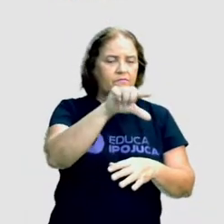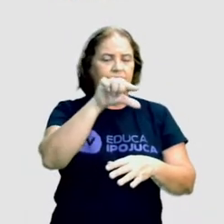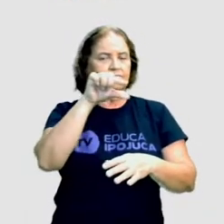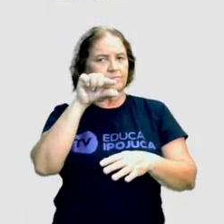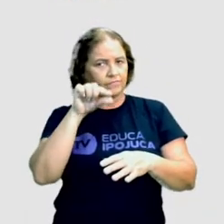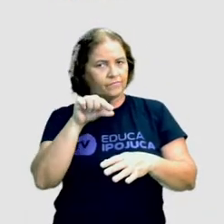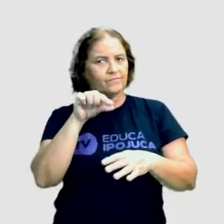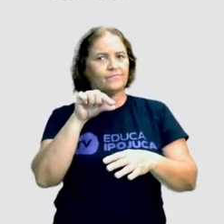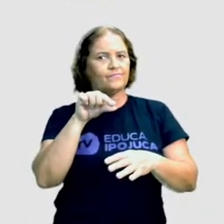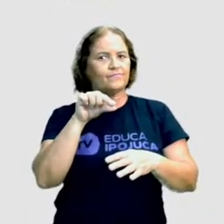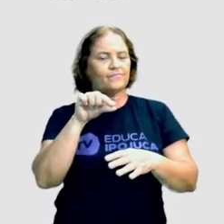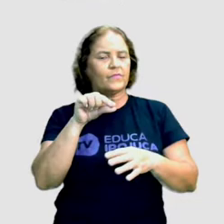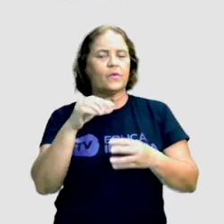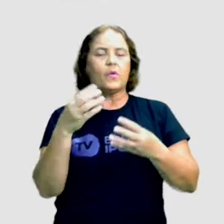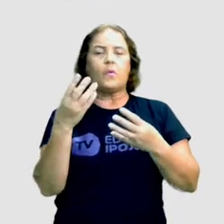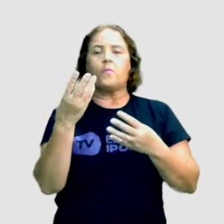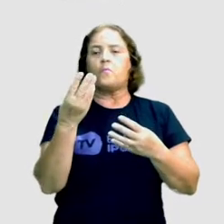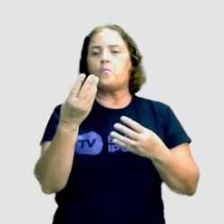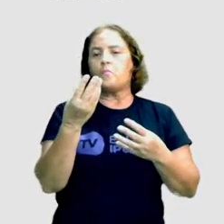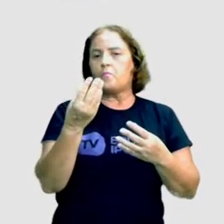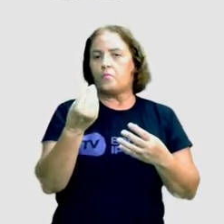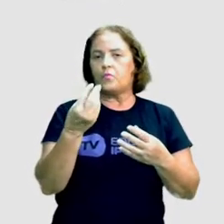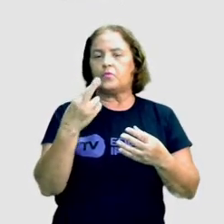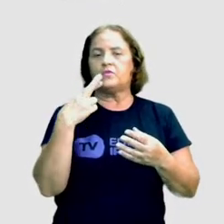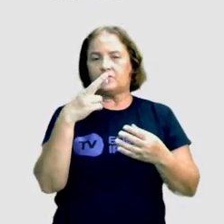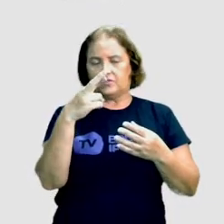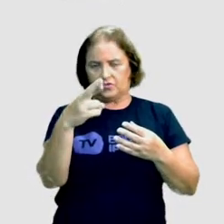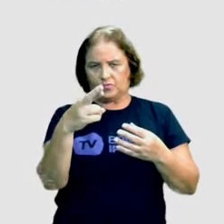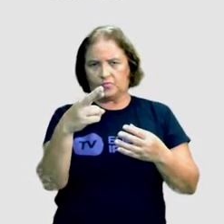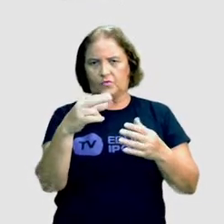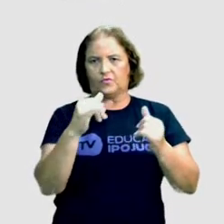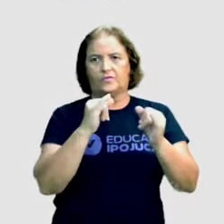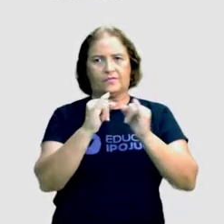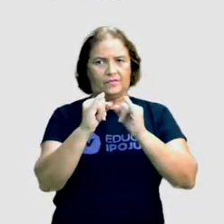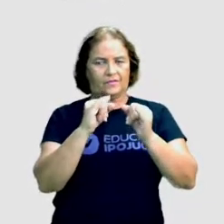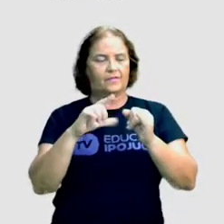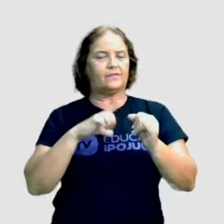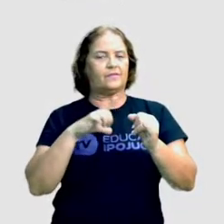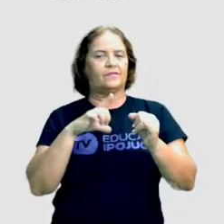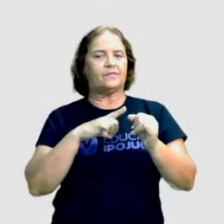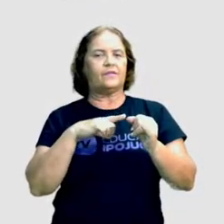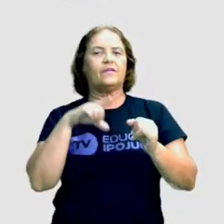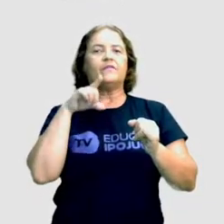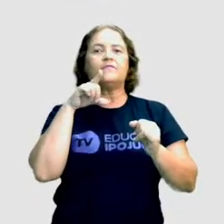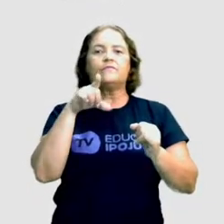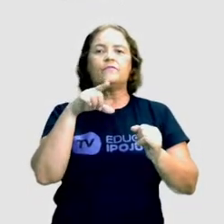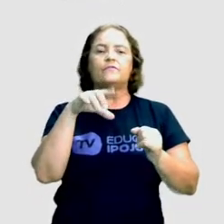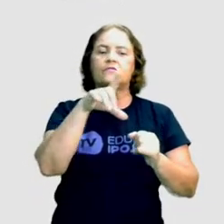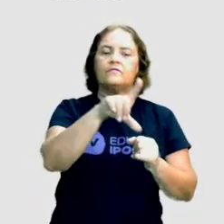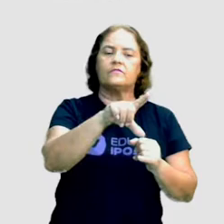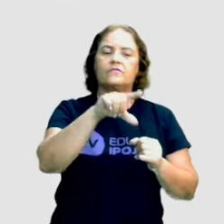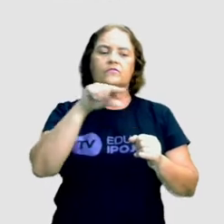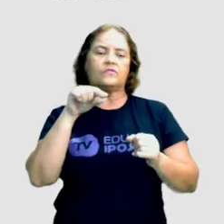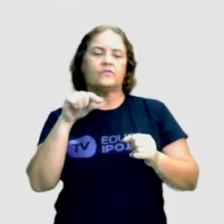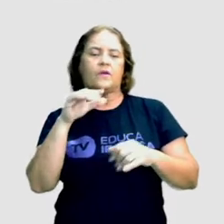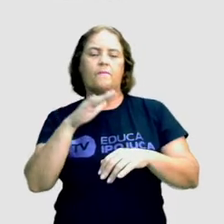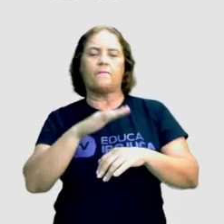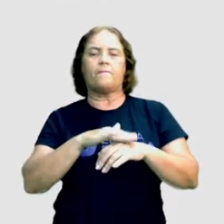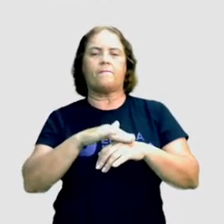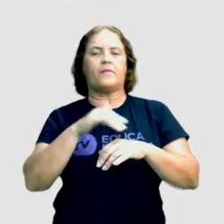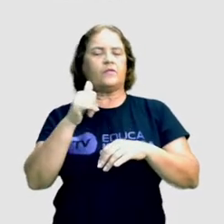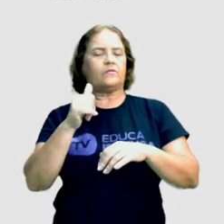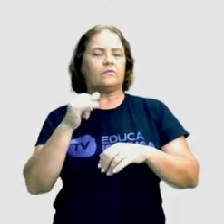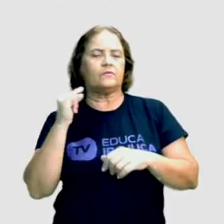não é? Dentre tantos resultados que aparecem, vocês vão selecionar aquilo que é mais relevante,